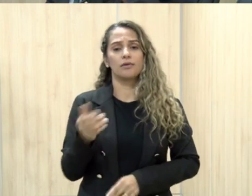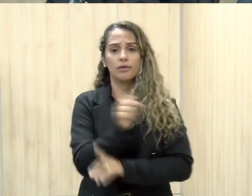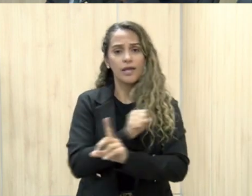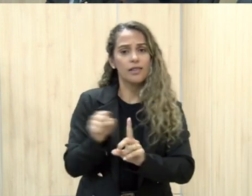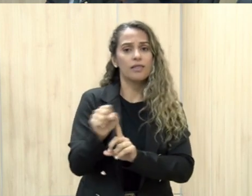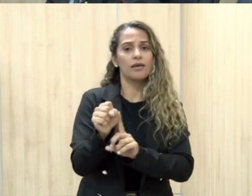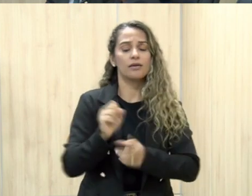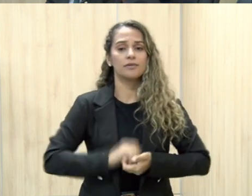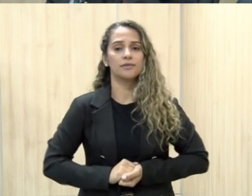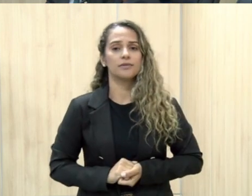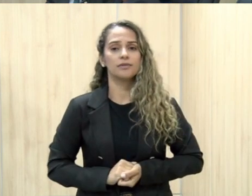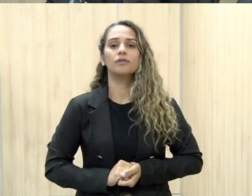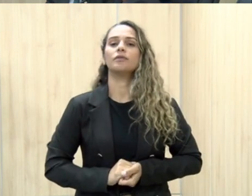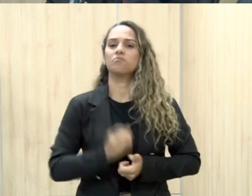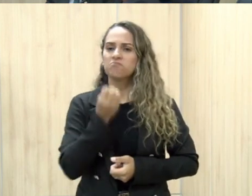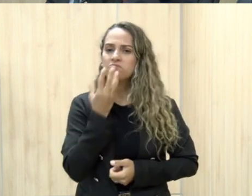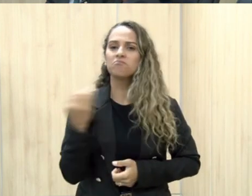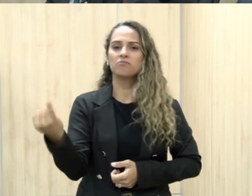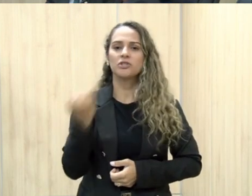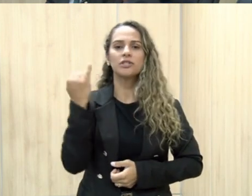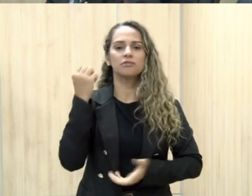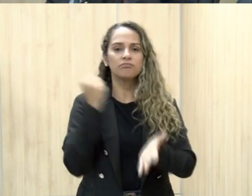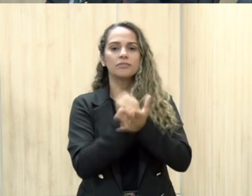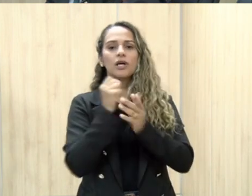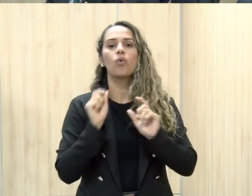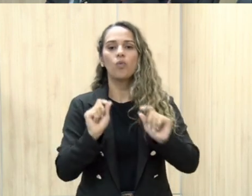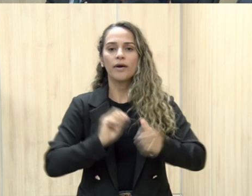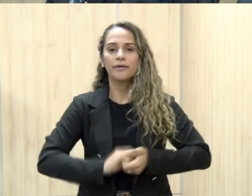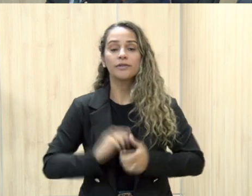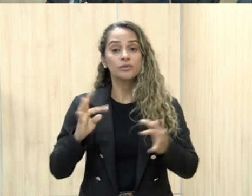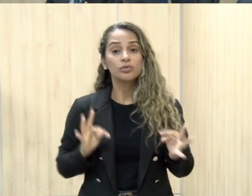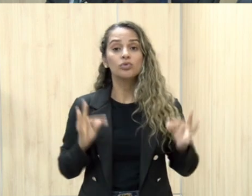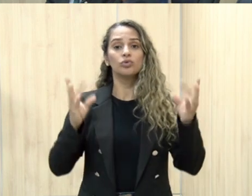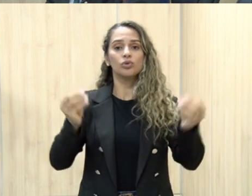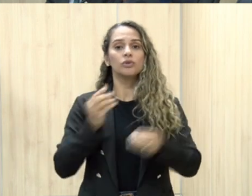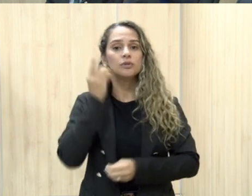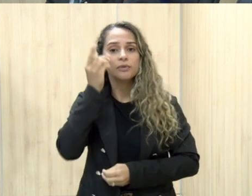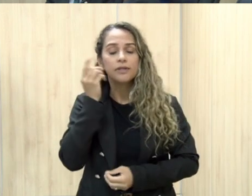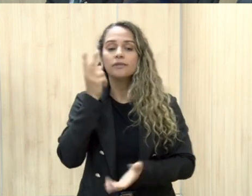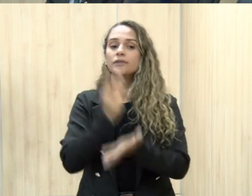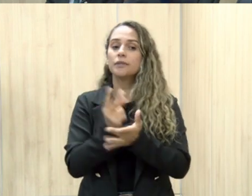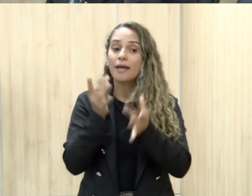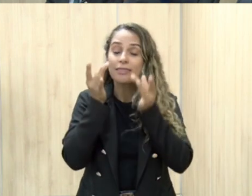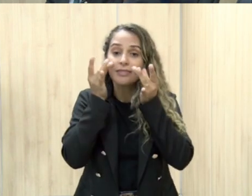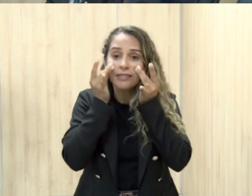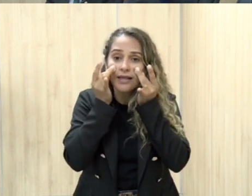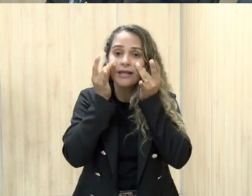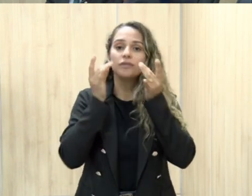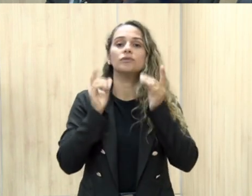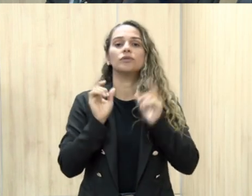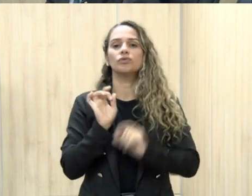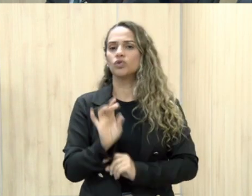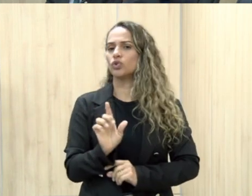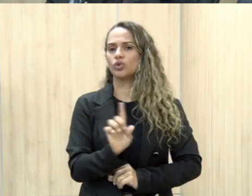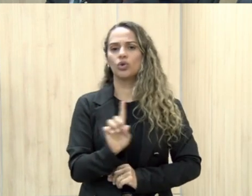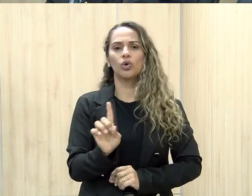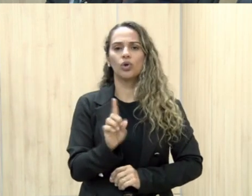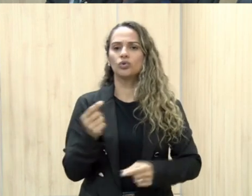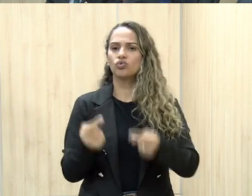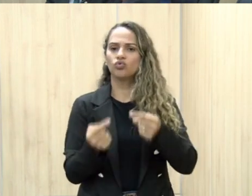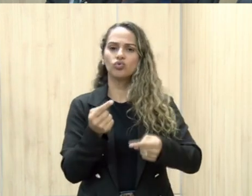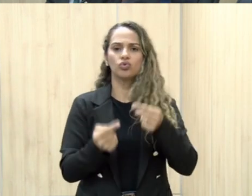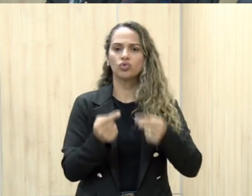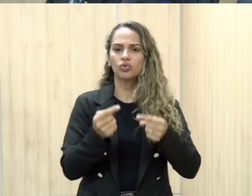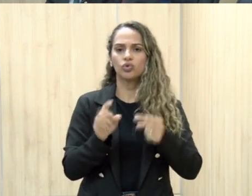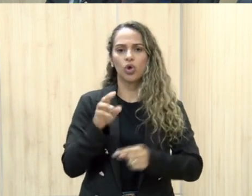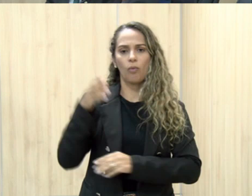nossa sociedade Então vale a pena registrar presidente que aqui todos os deputados eles estão sempre atentos não apenas discutindo